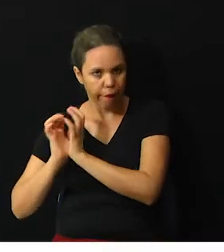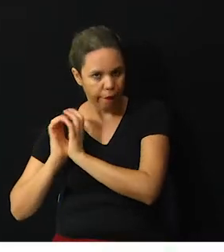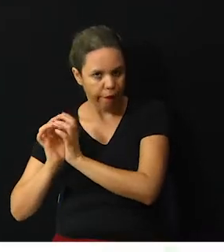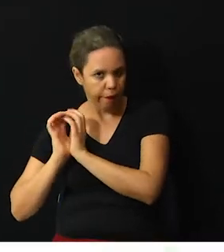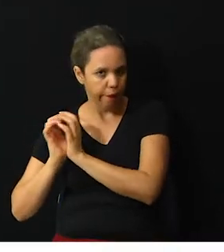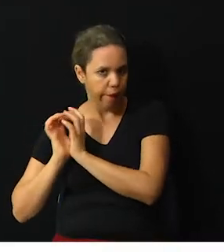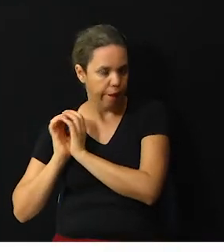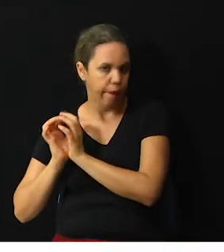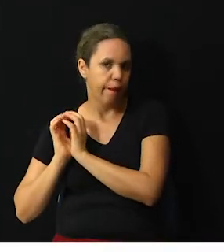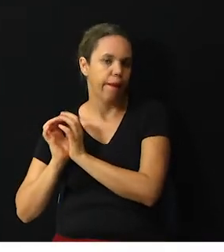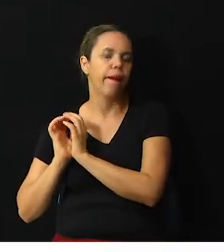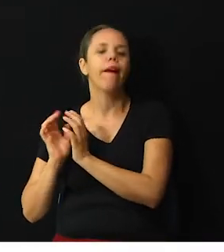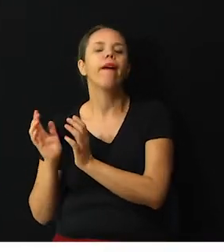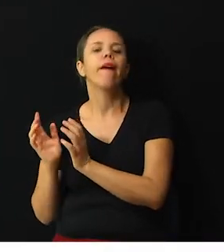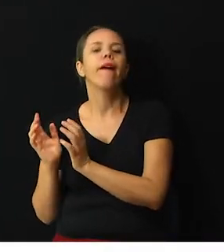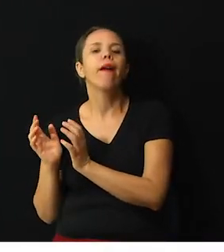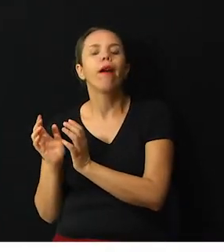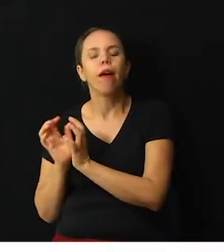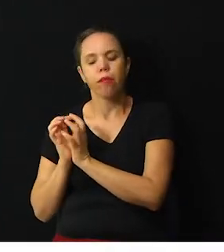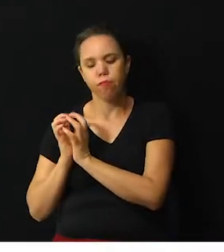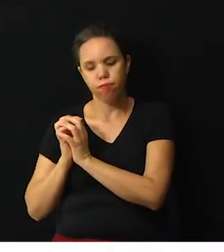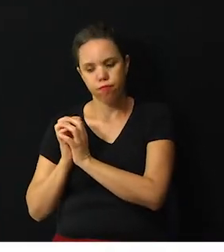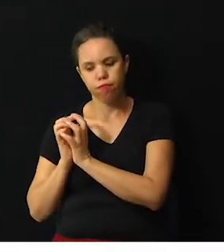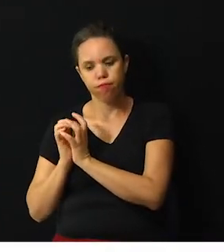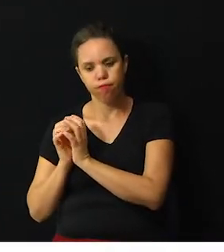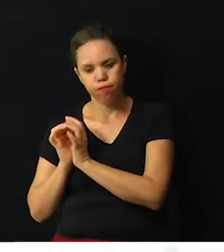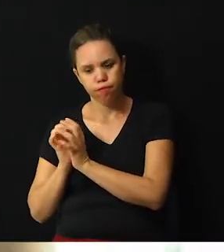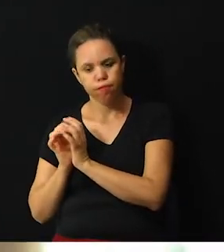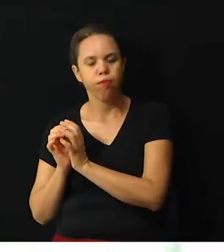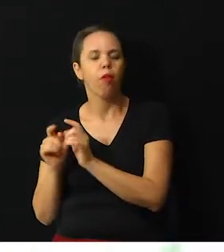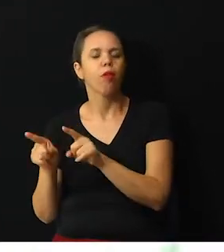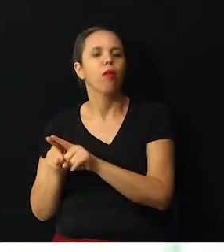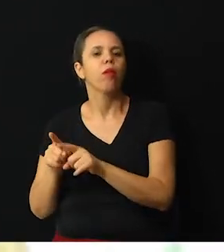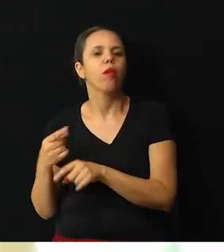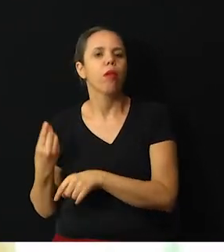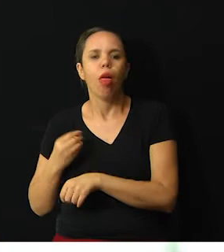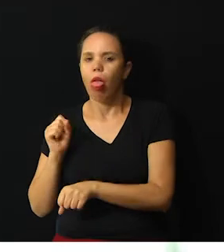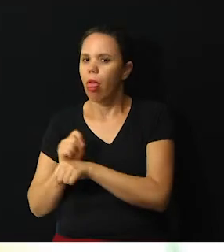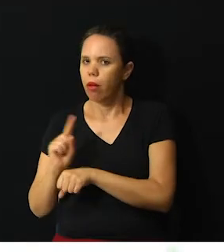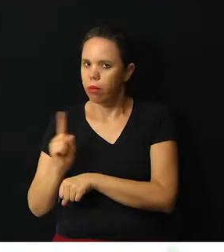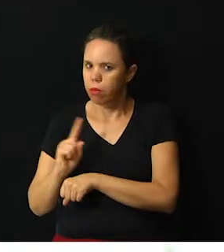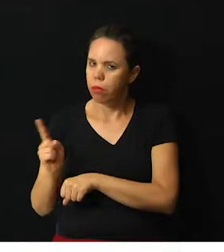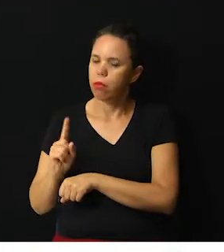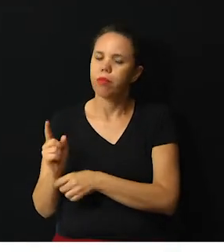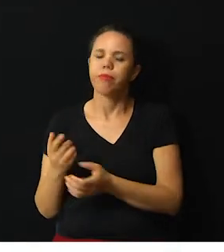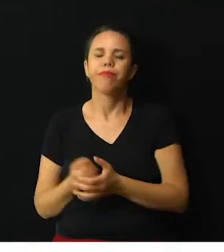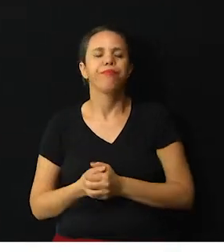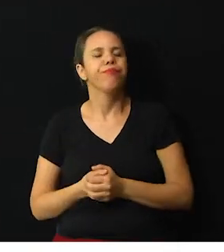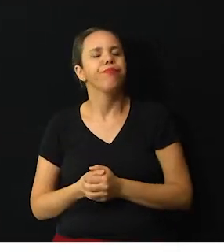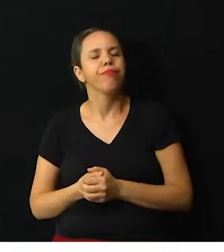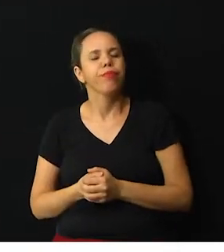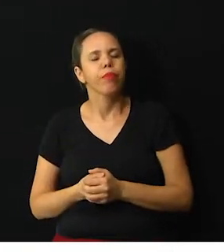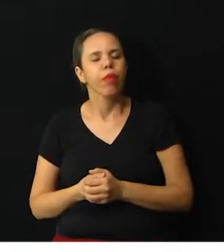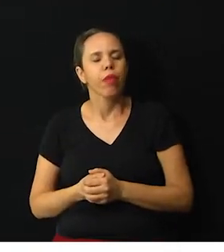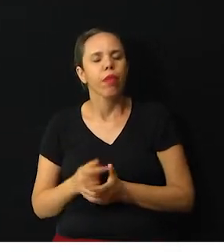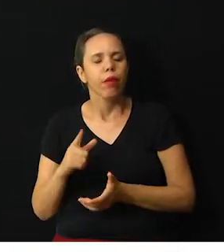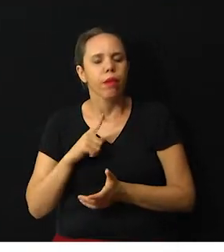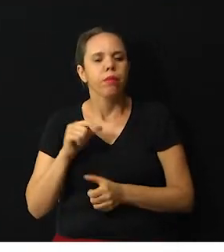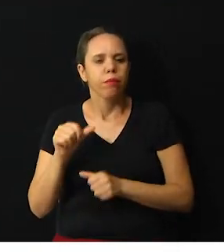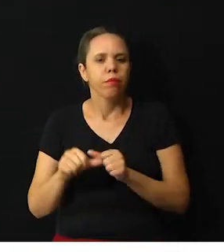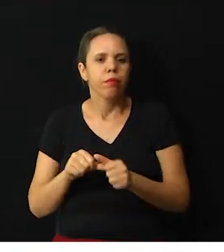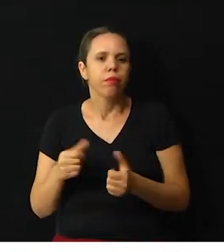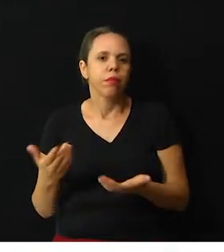tecidos e entre as diferentes partes. Então, nós não somos, né, tão estáticos assim. Existe